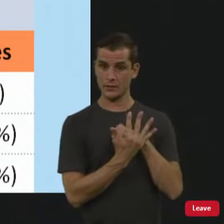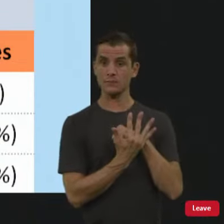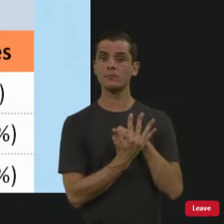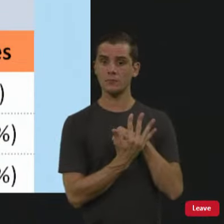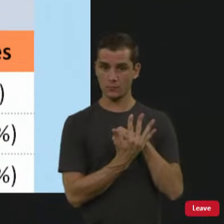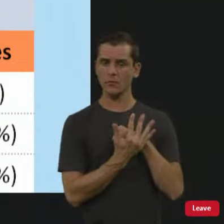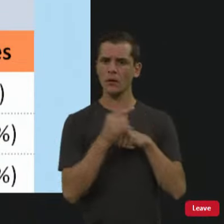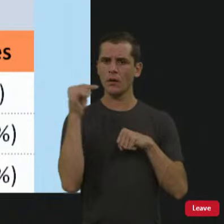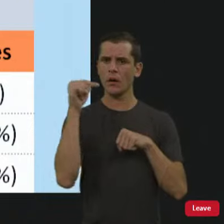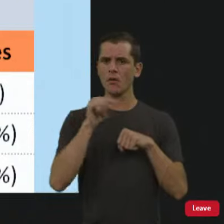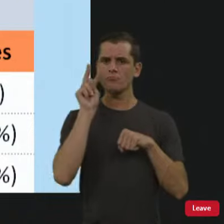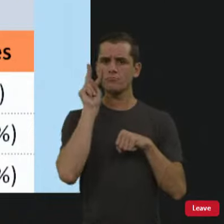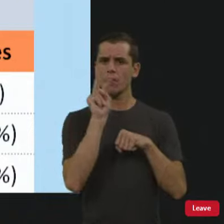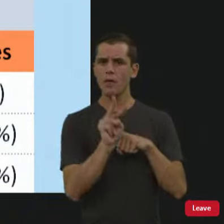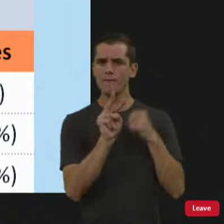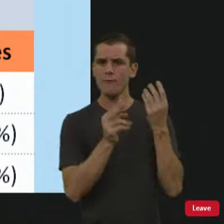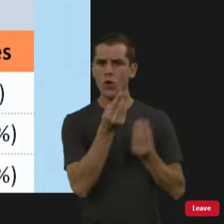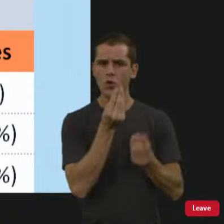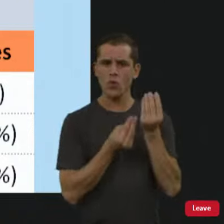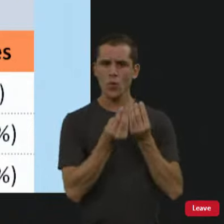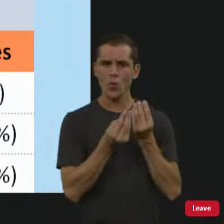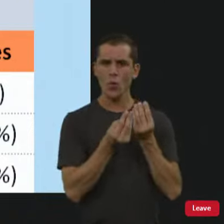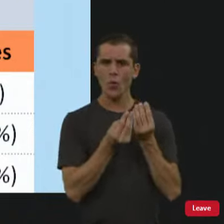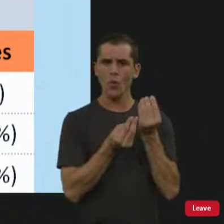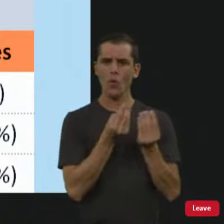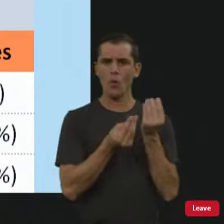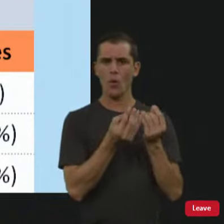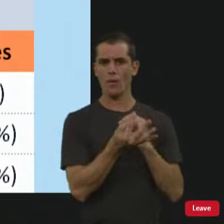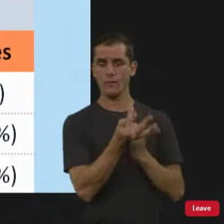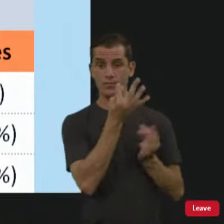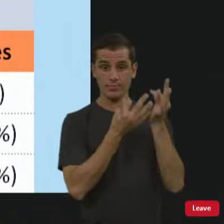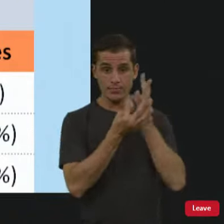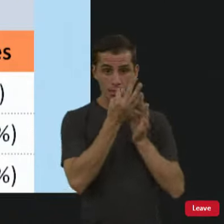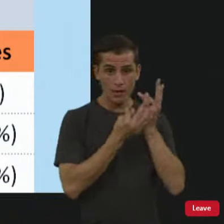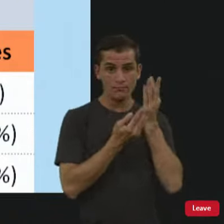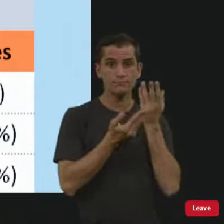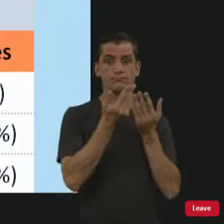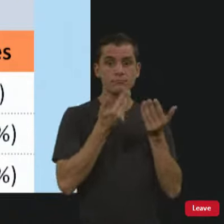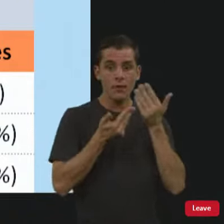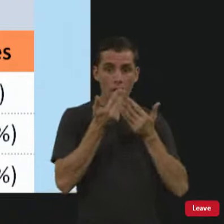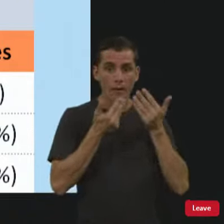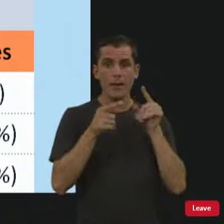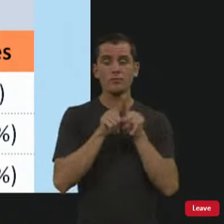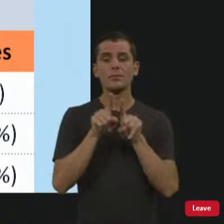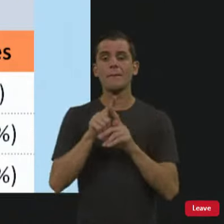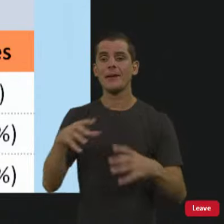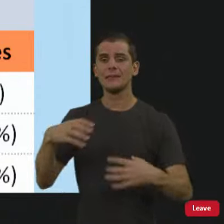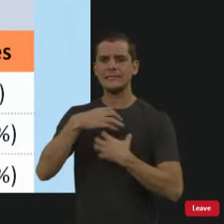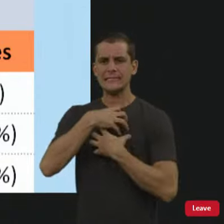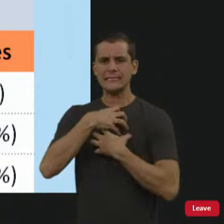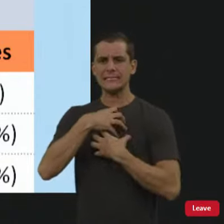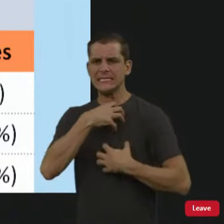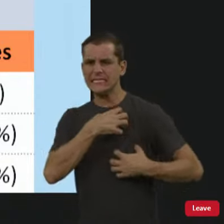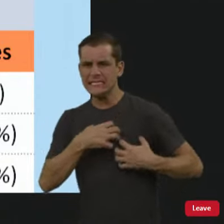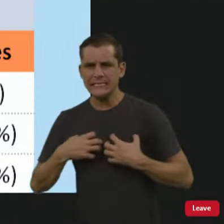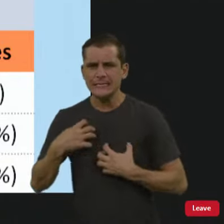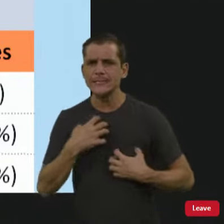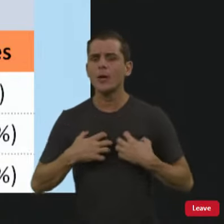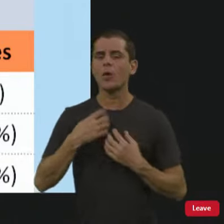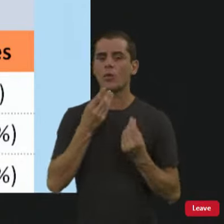que estava o tratamento, como é que estavam as crises, qual era a gravidade. A gente viu